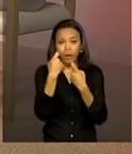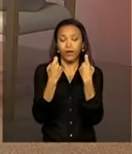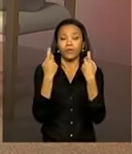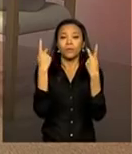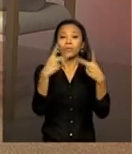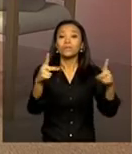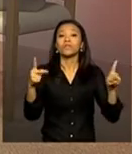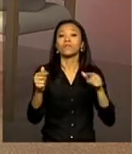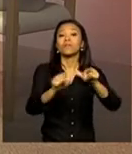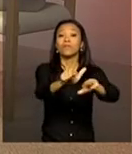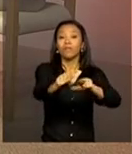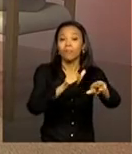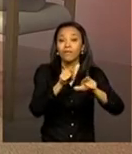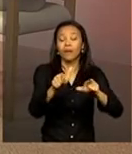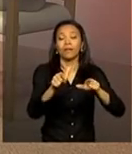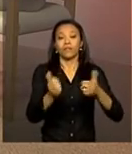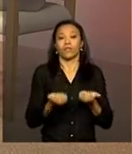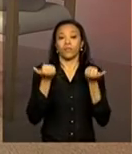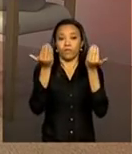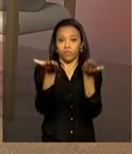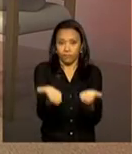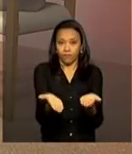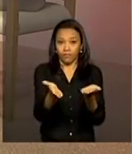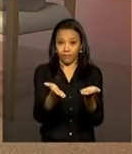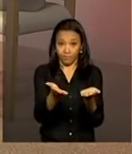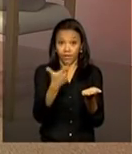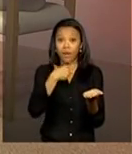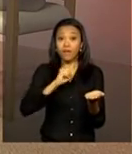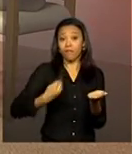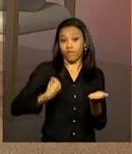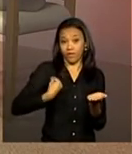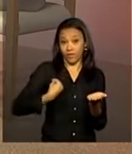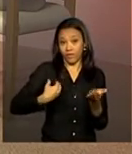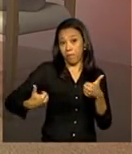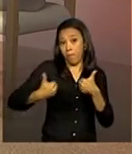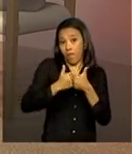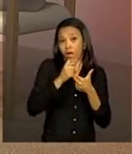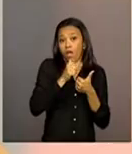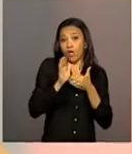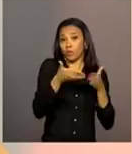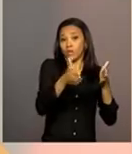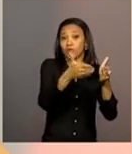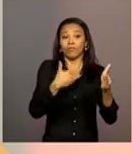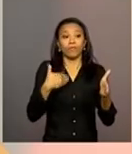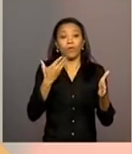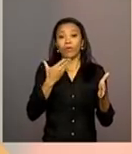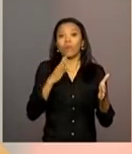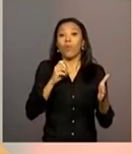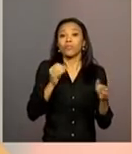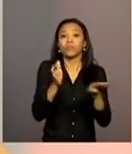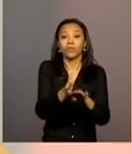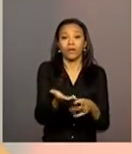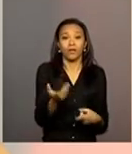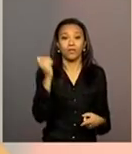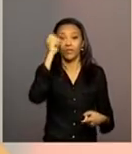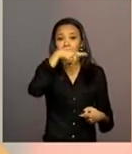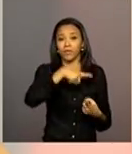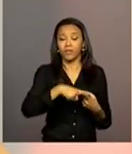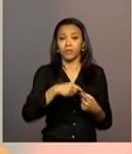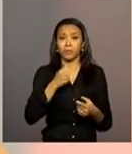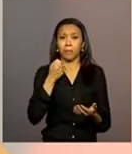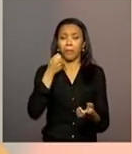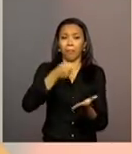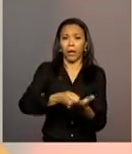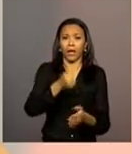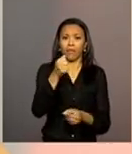pública de levar serviços até essa população Ribeirinha não tinha como fazê-lo ou pagava aluguéis de altíssimo